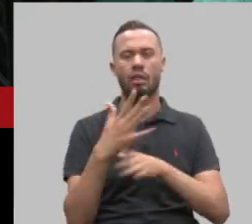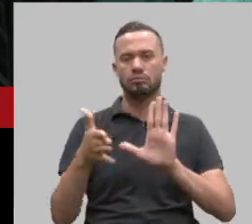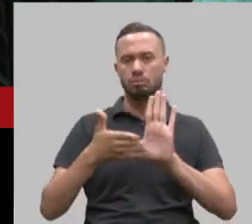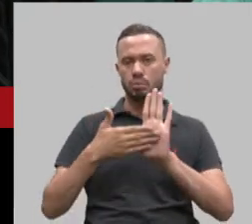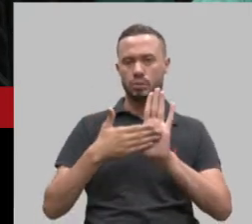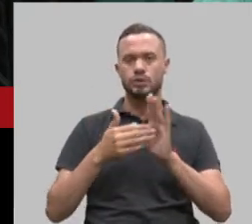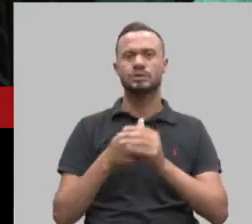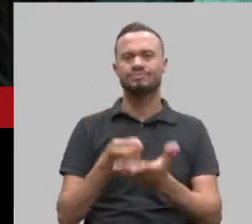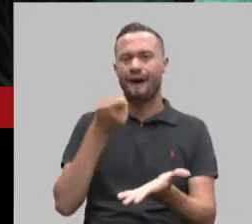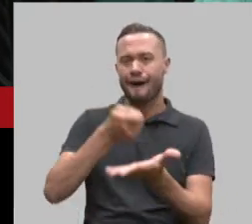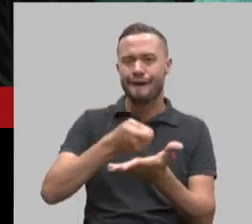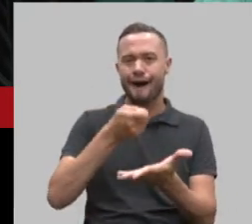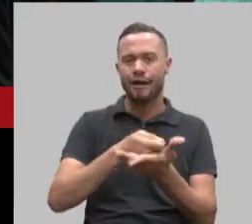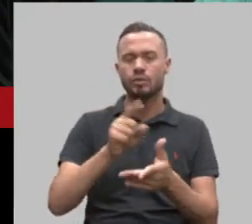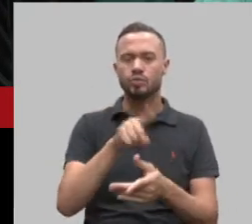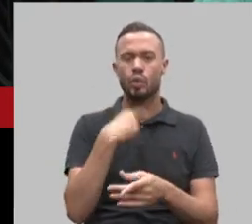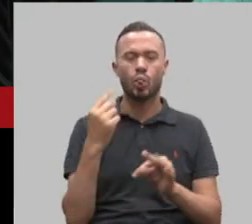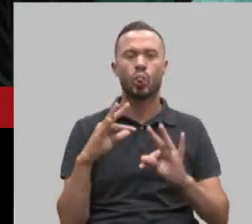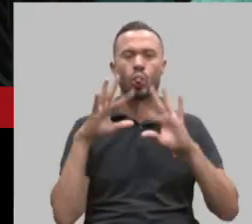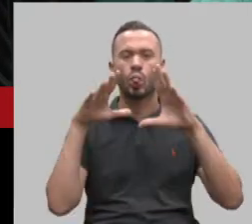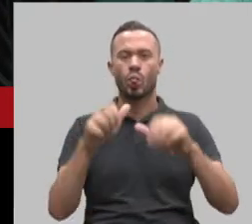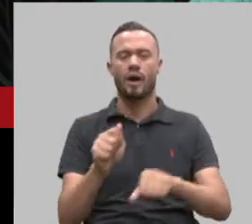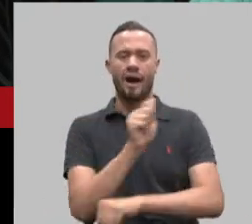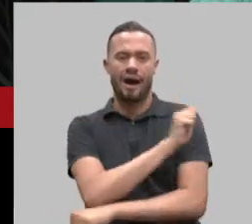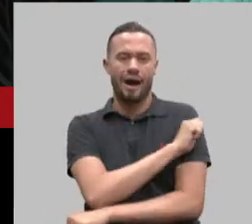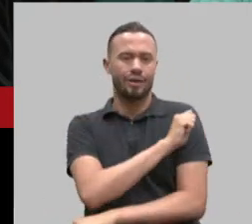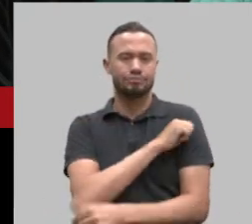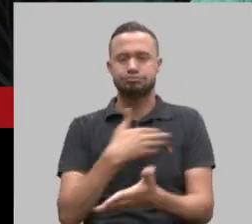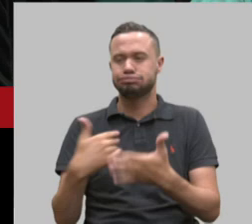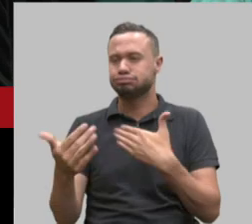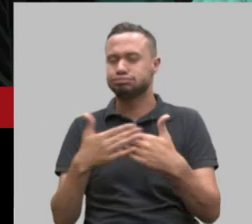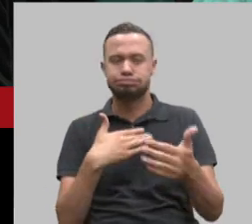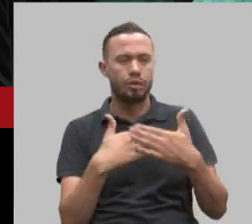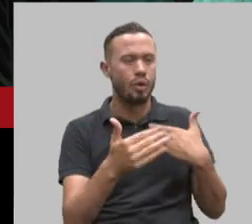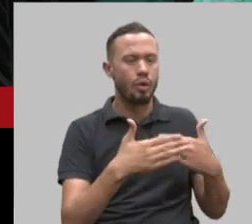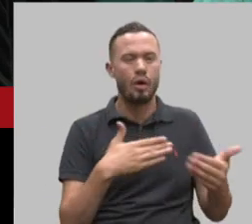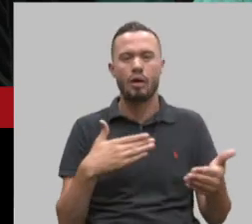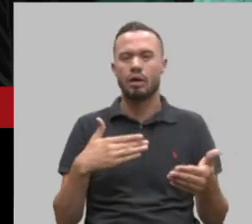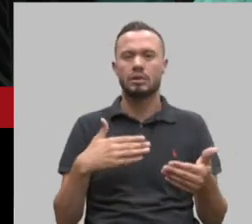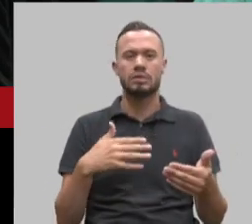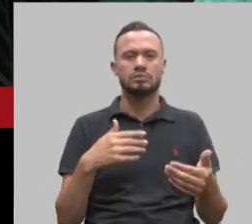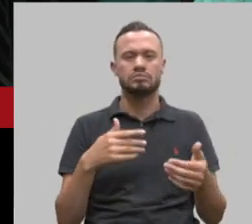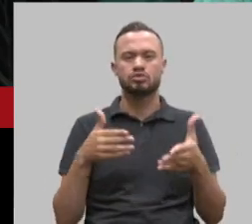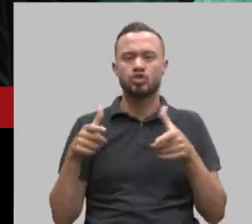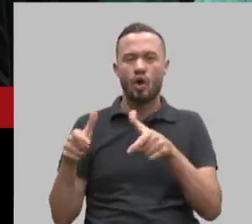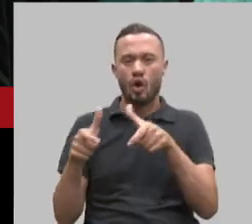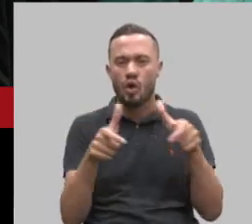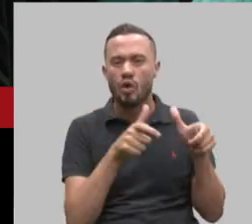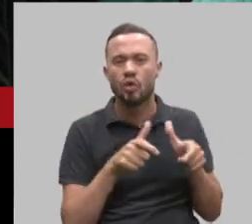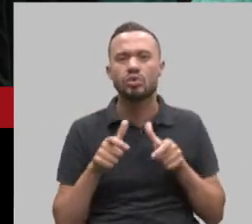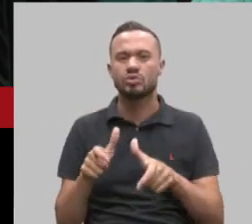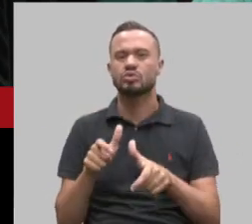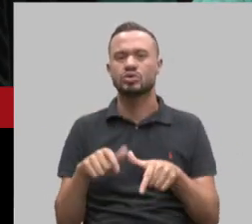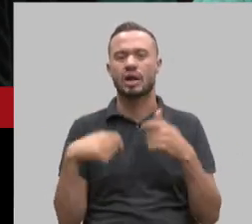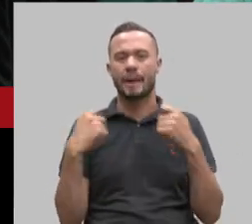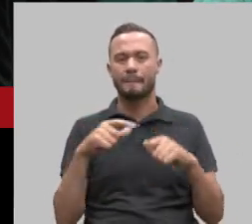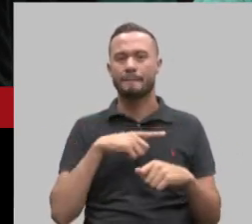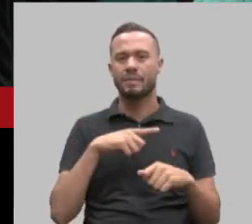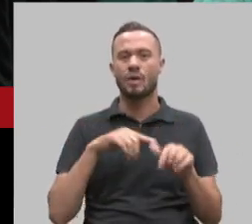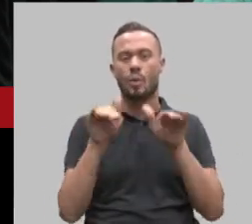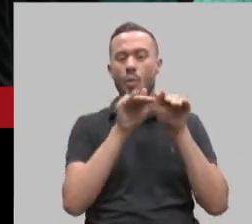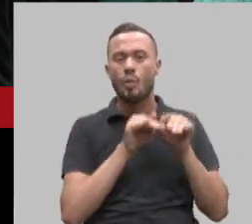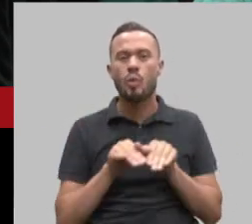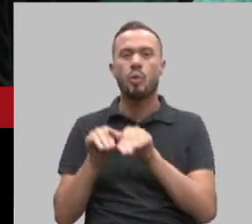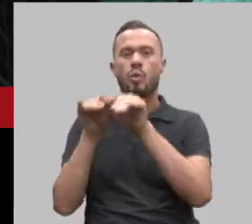garantimos que todos os alunos independentemente de sua origem tem a chance de competir em igualdade de